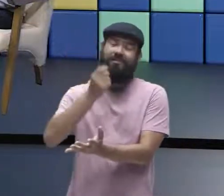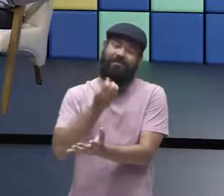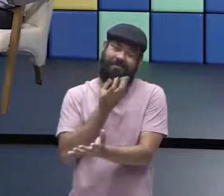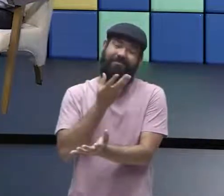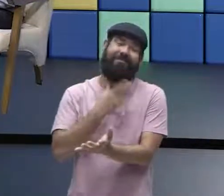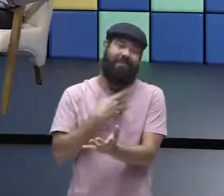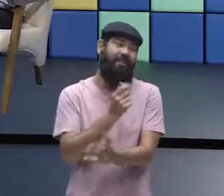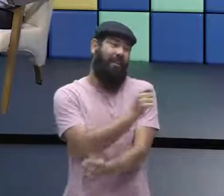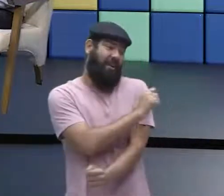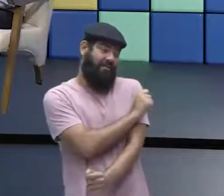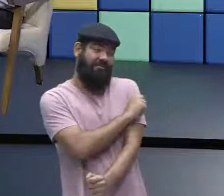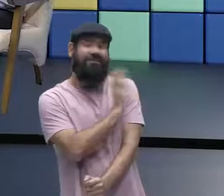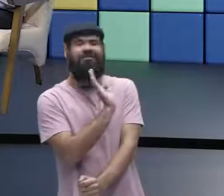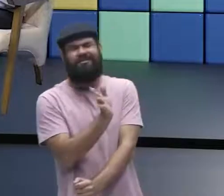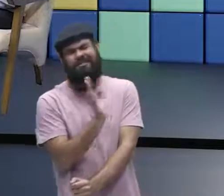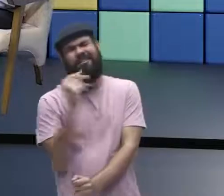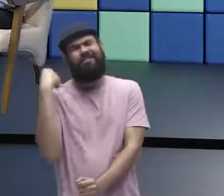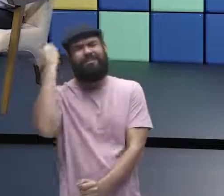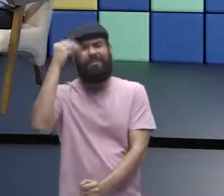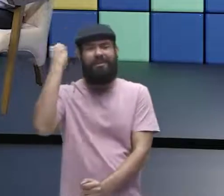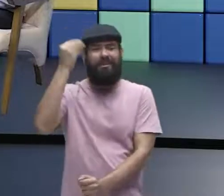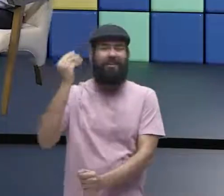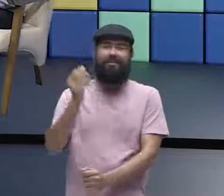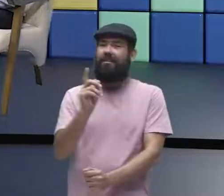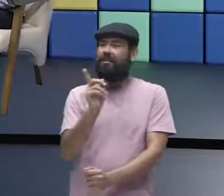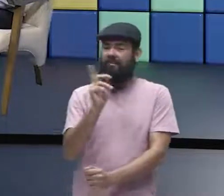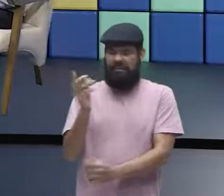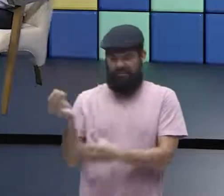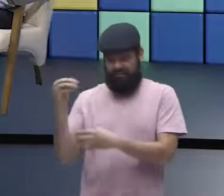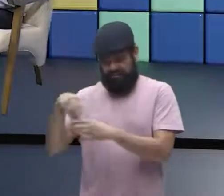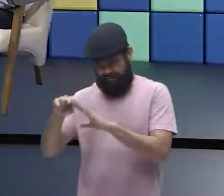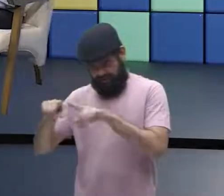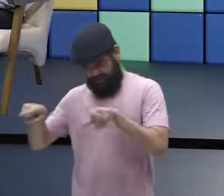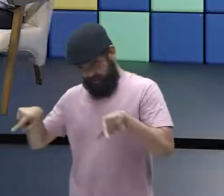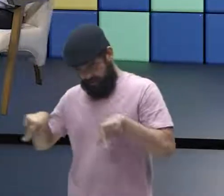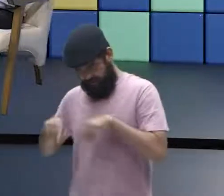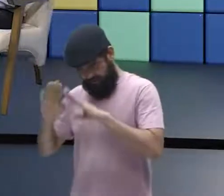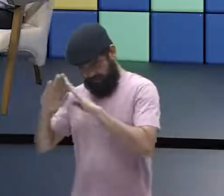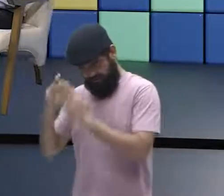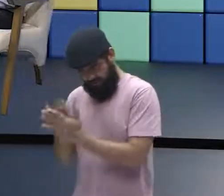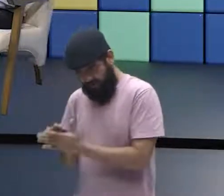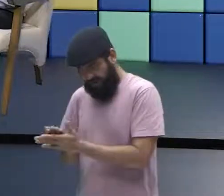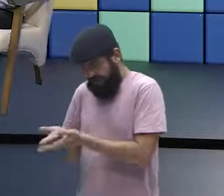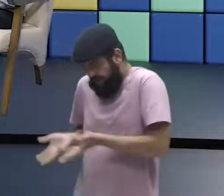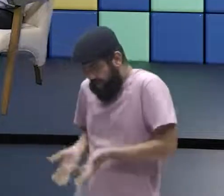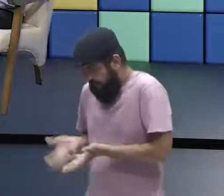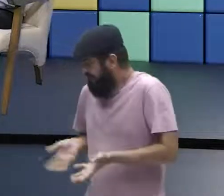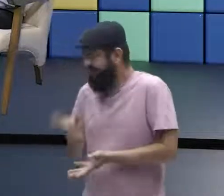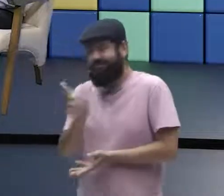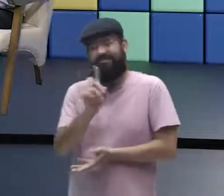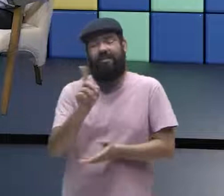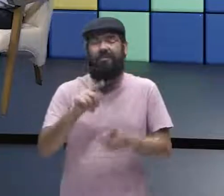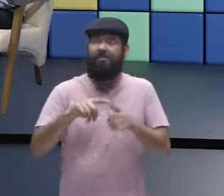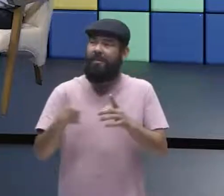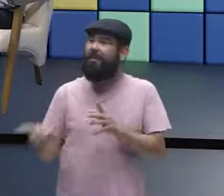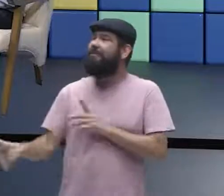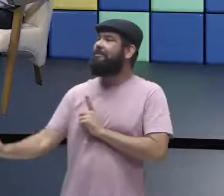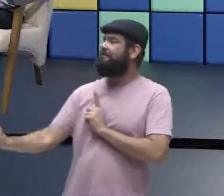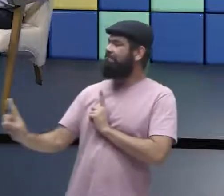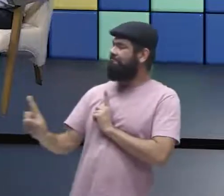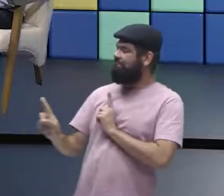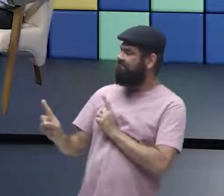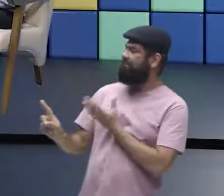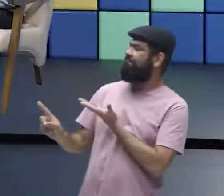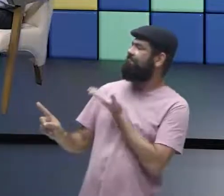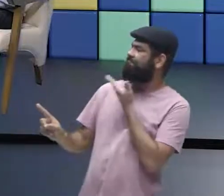essa experiência, porque a gente não faz terapia dentro da escola, né? Clínica, mas a gente faz a escuta. Então a gente percebe